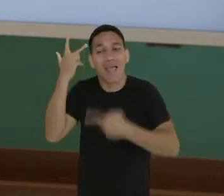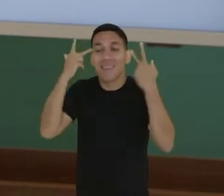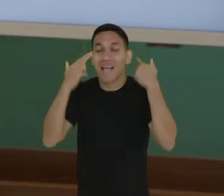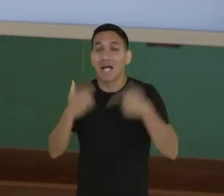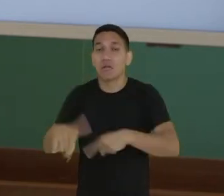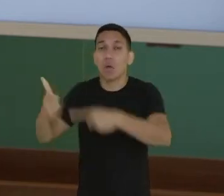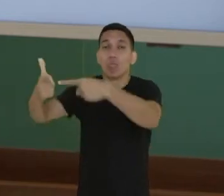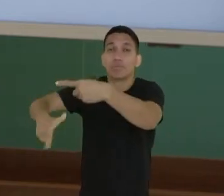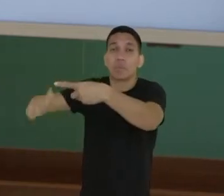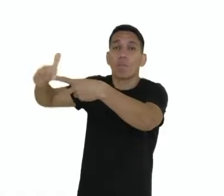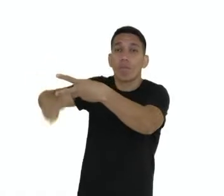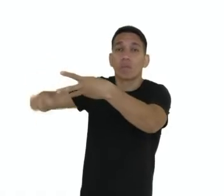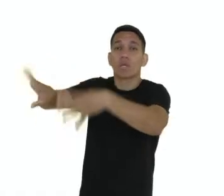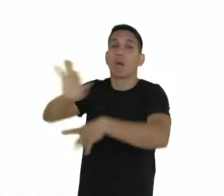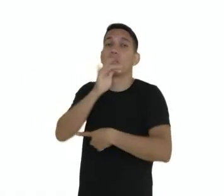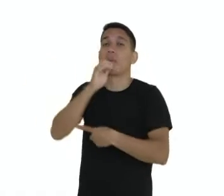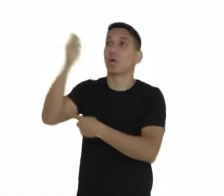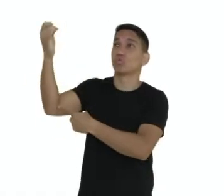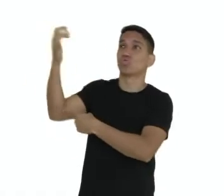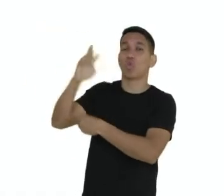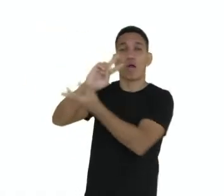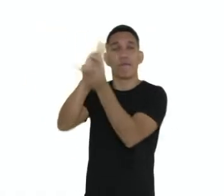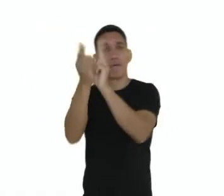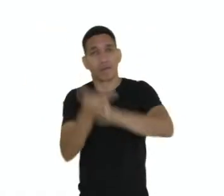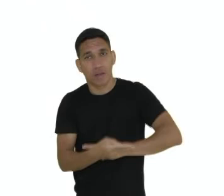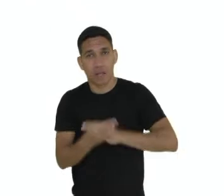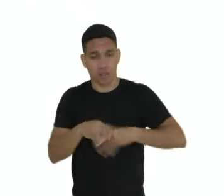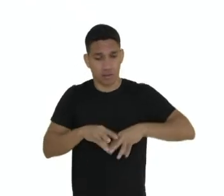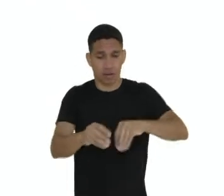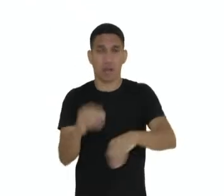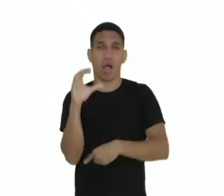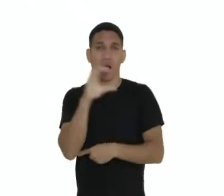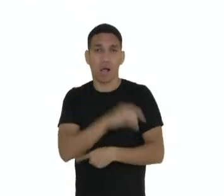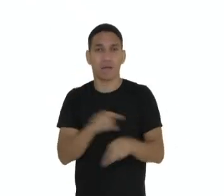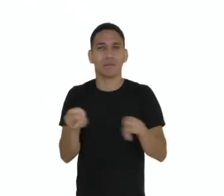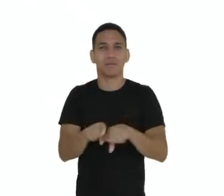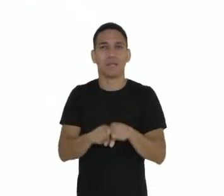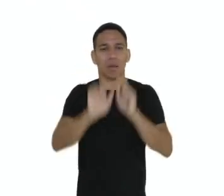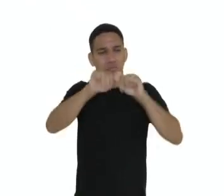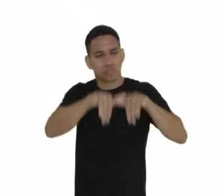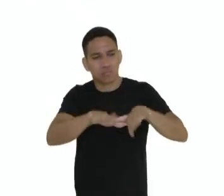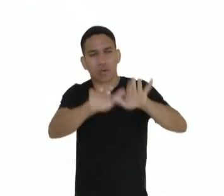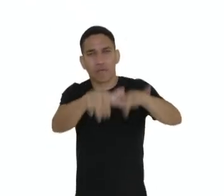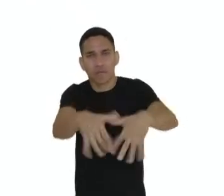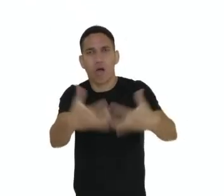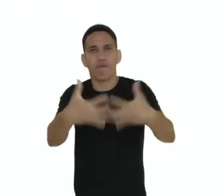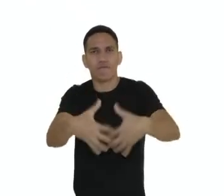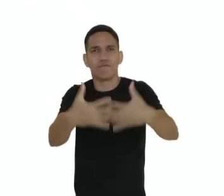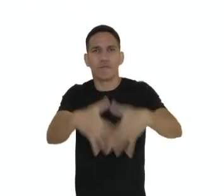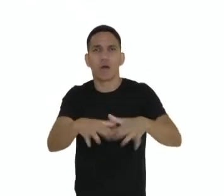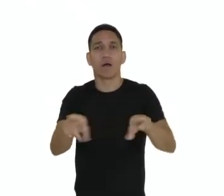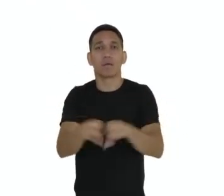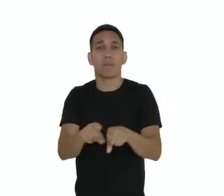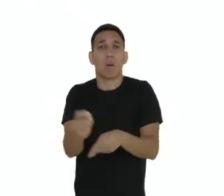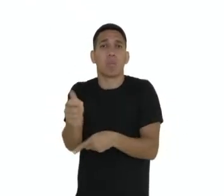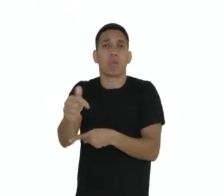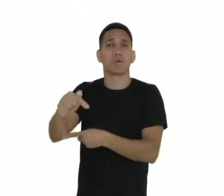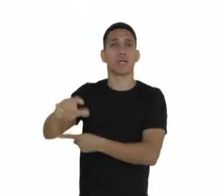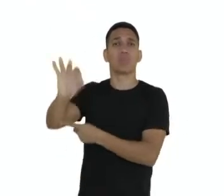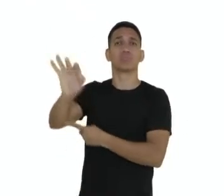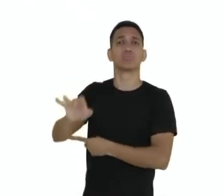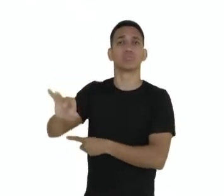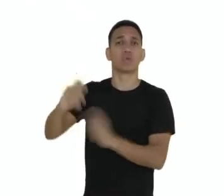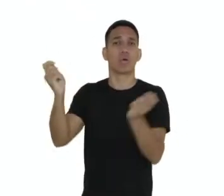fontes renováveis, como por exemplo a solar, a eólica, a geotérmica, a maré motriz e outros tipos de energia, representa apenas 7%